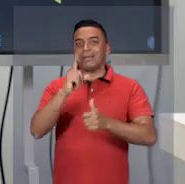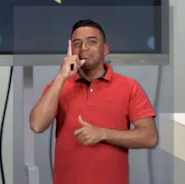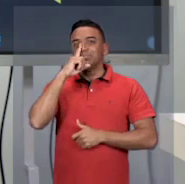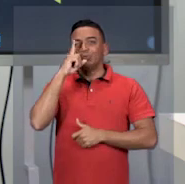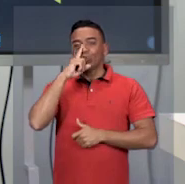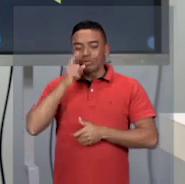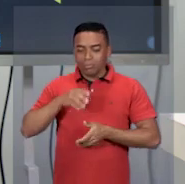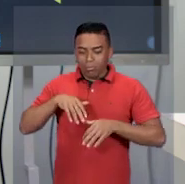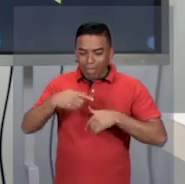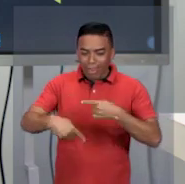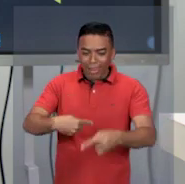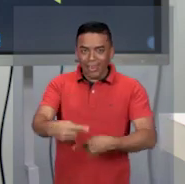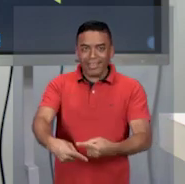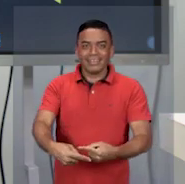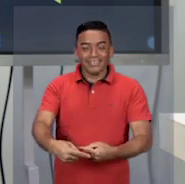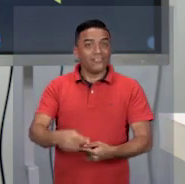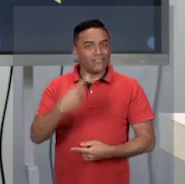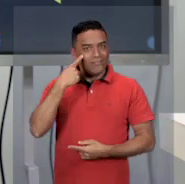Vamos lá? Marcar, né?